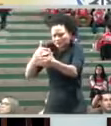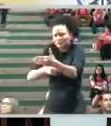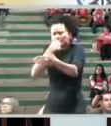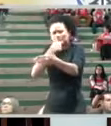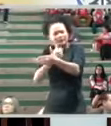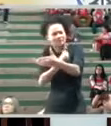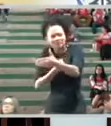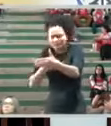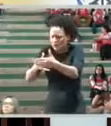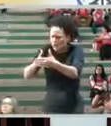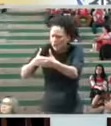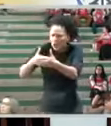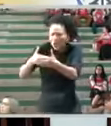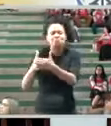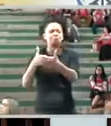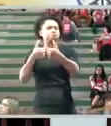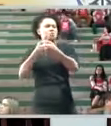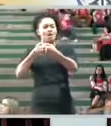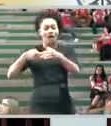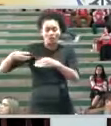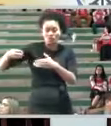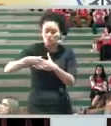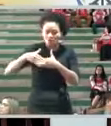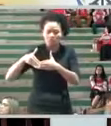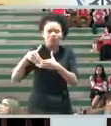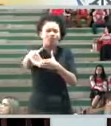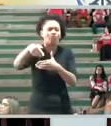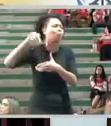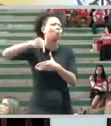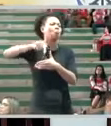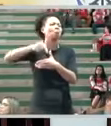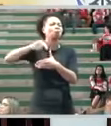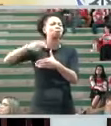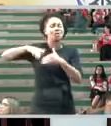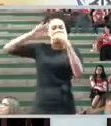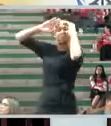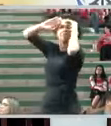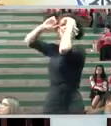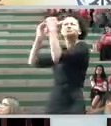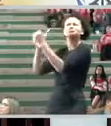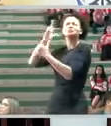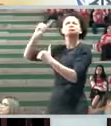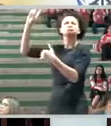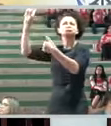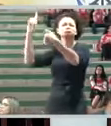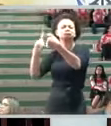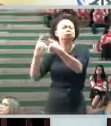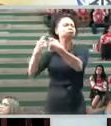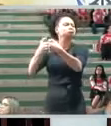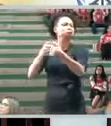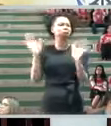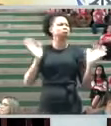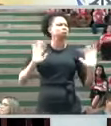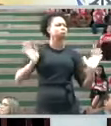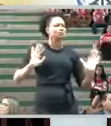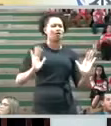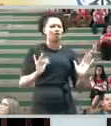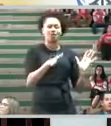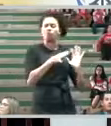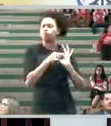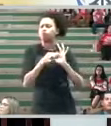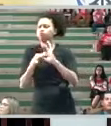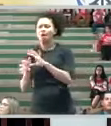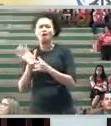vida. Então esta nova geração, ela não priorizou a presença de Deus na arca. Então o contexto